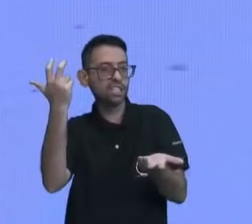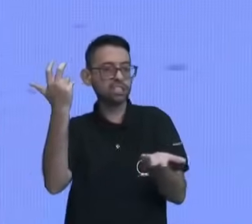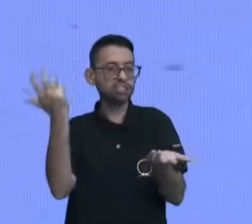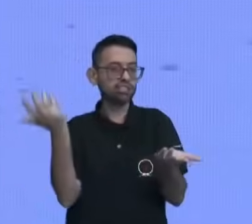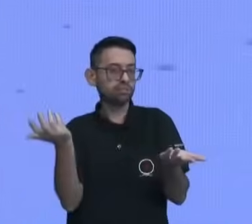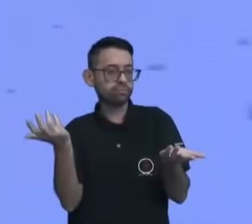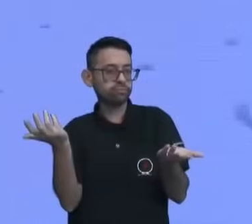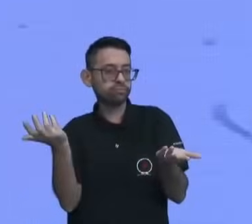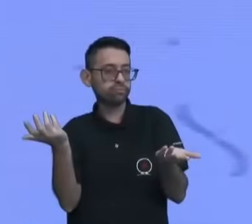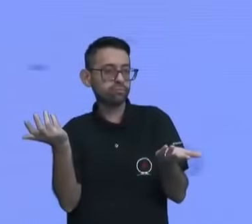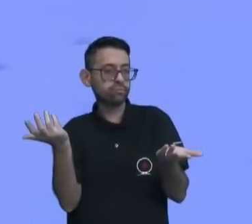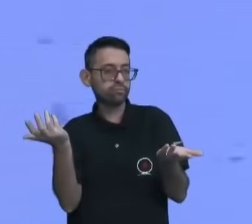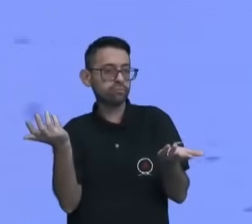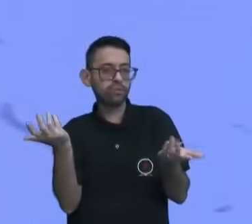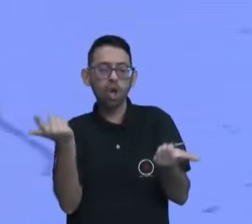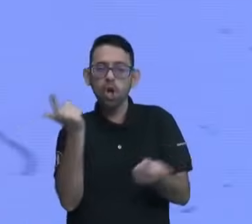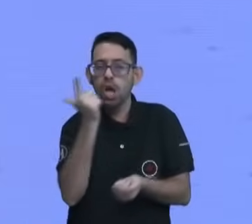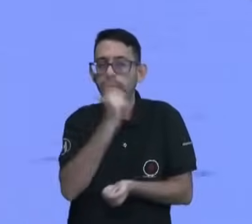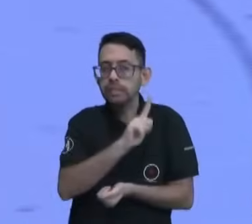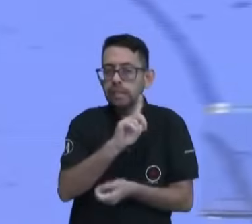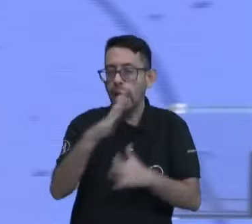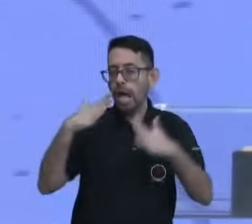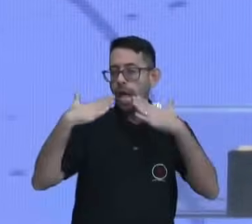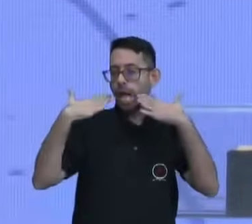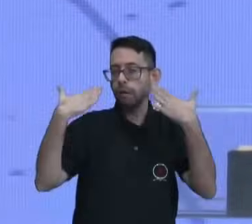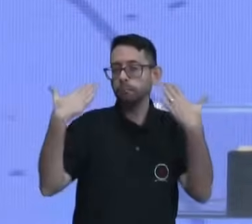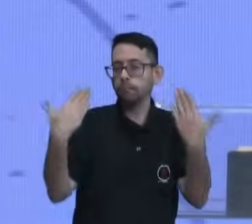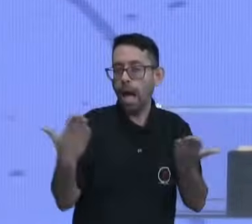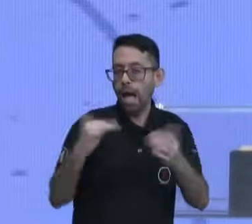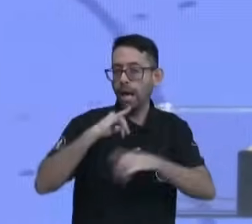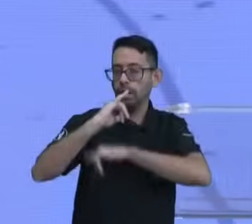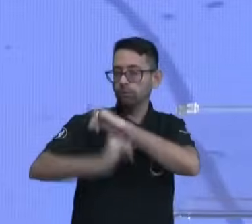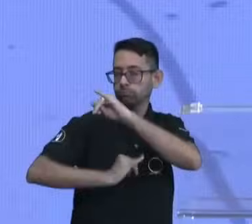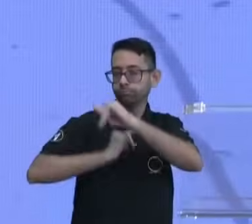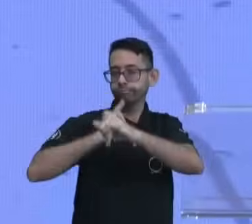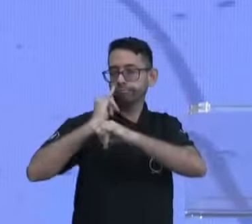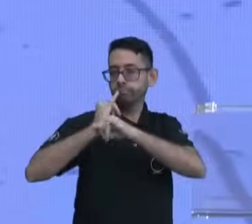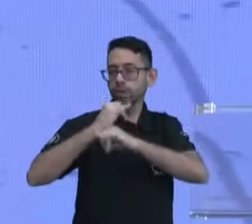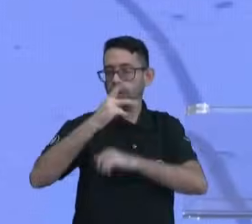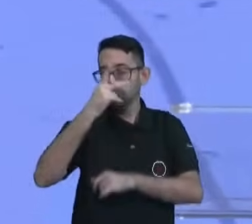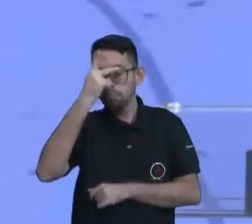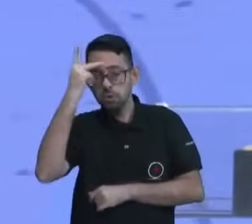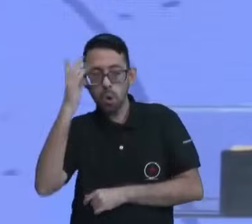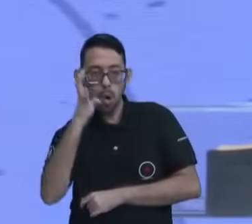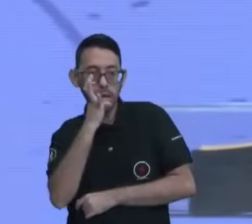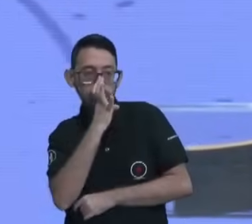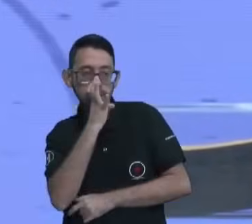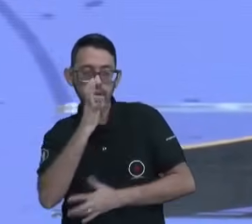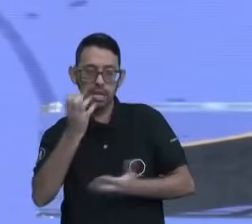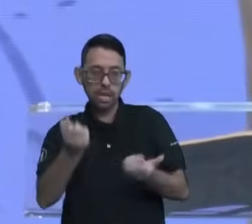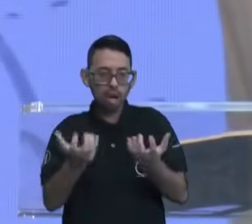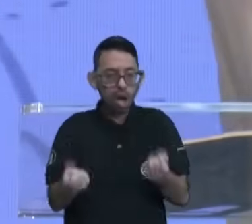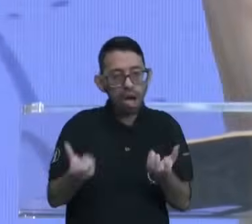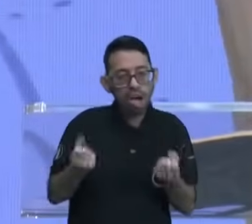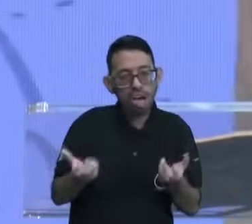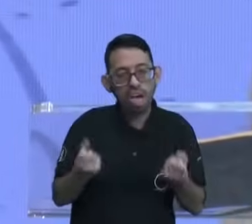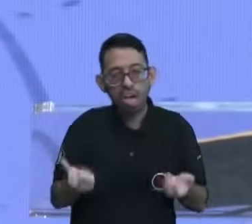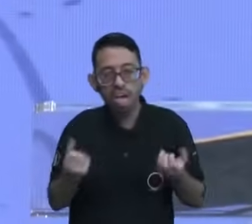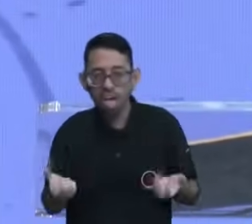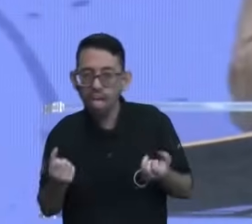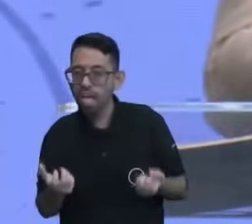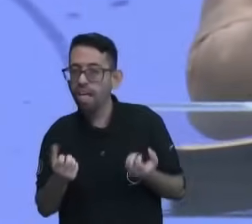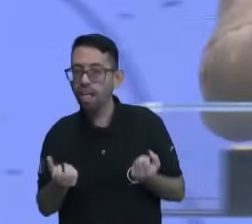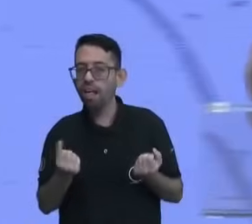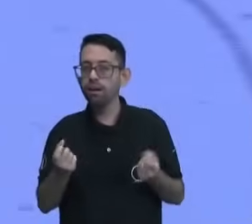expandir em rede social e aí o povo acredita em tudo que eles falam não tem história você não conhece a história você não